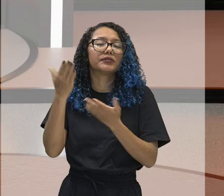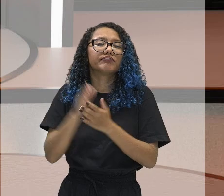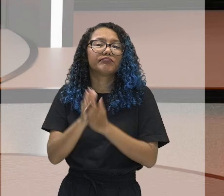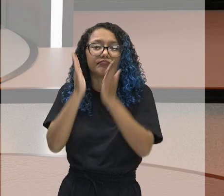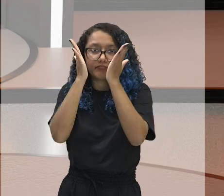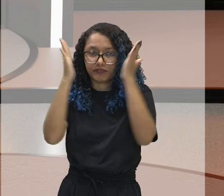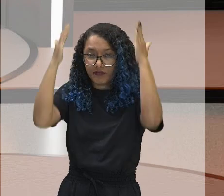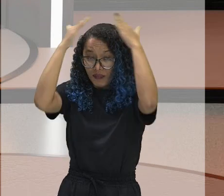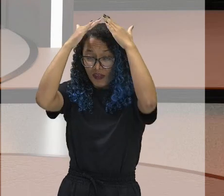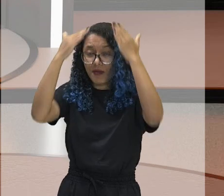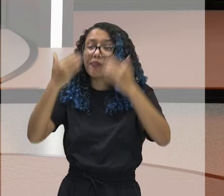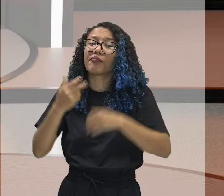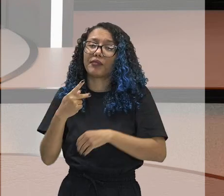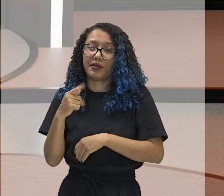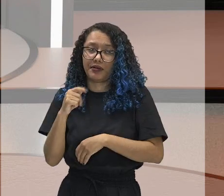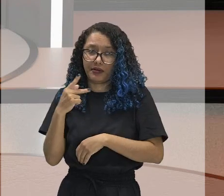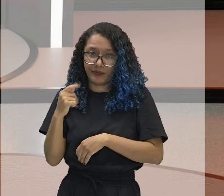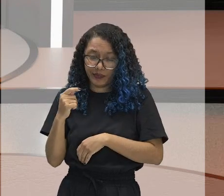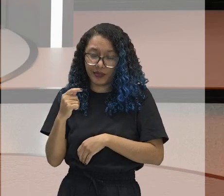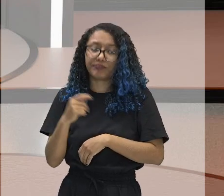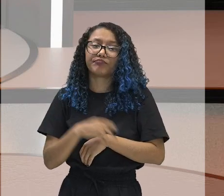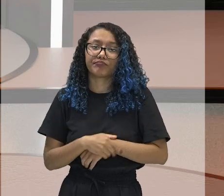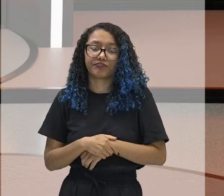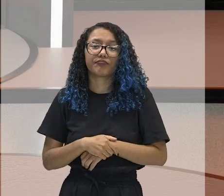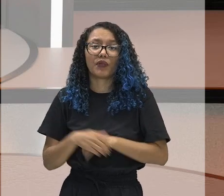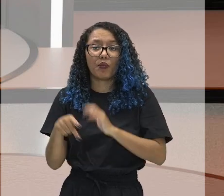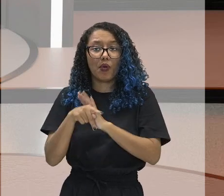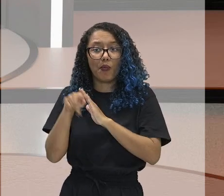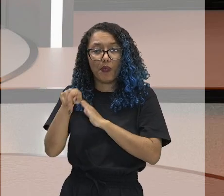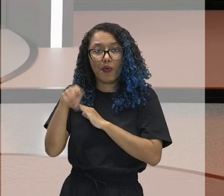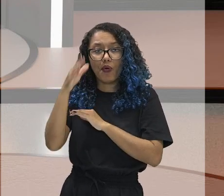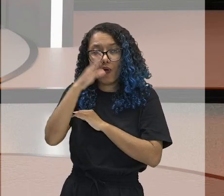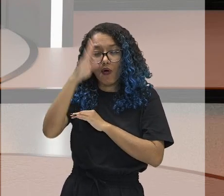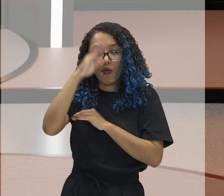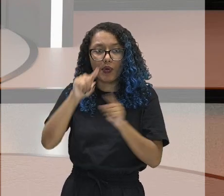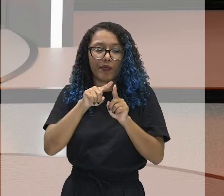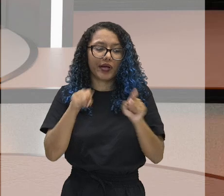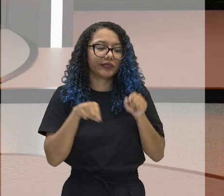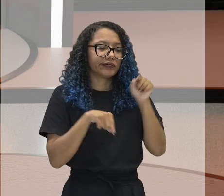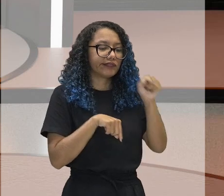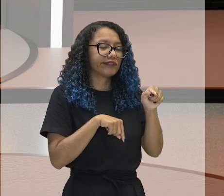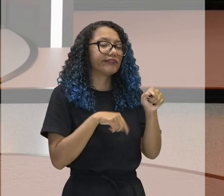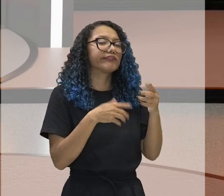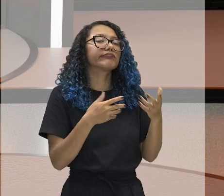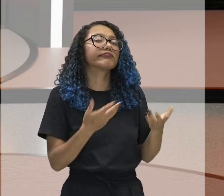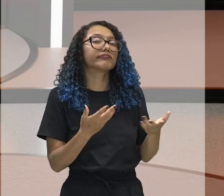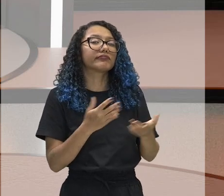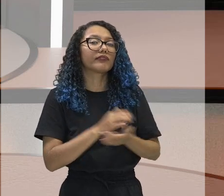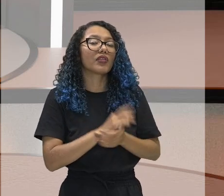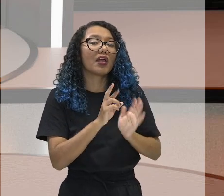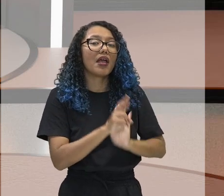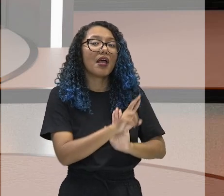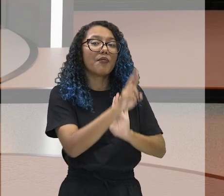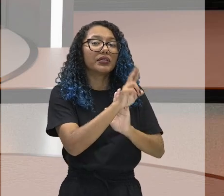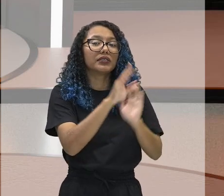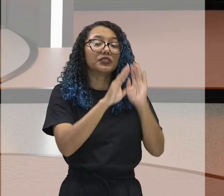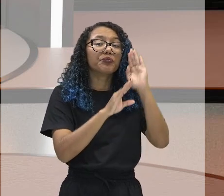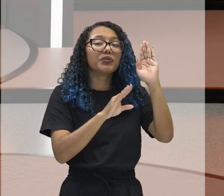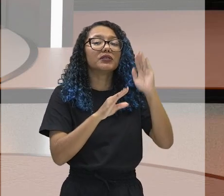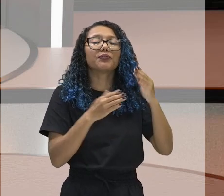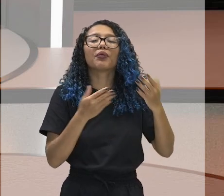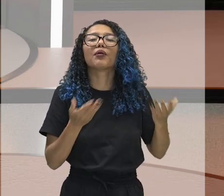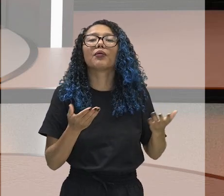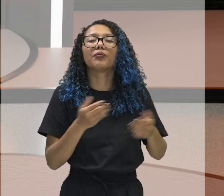é do que o Bispo de Roma. Já a Igreja Cristã Ortodoxa, tá, gente? ela vai ter ali como principal expoente o